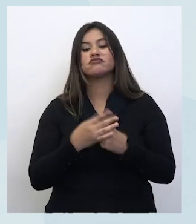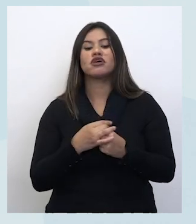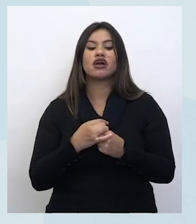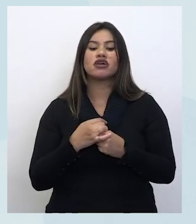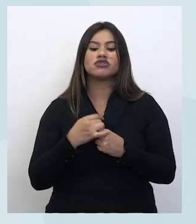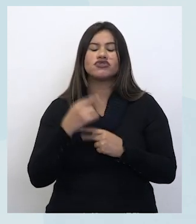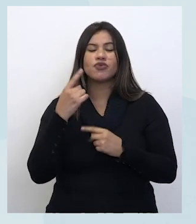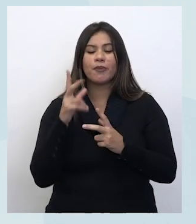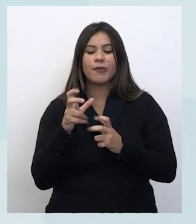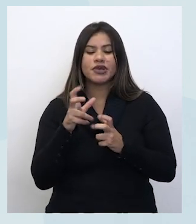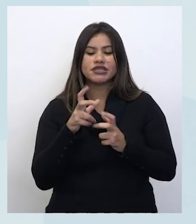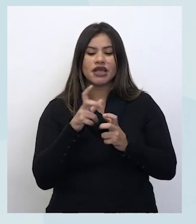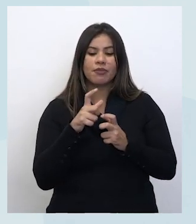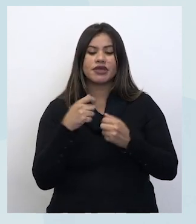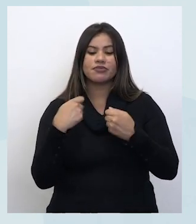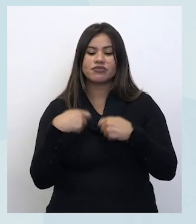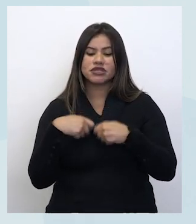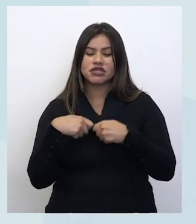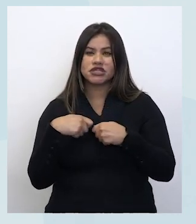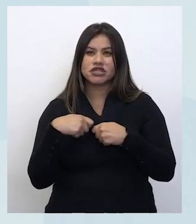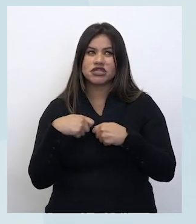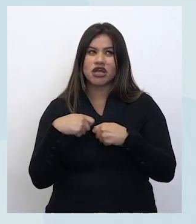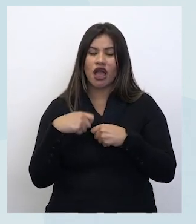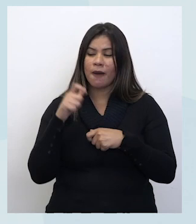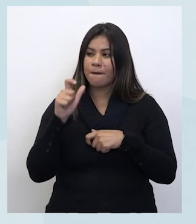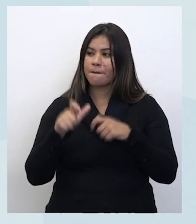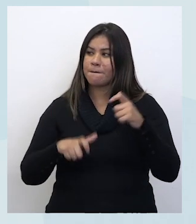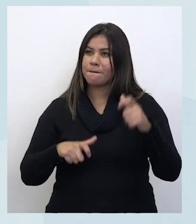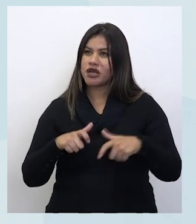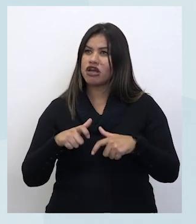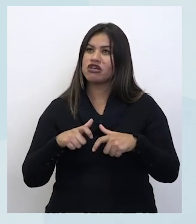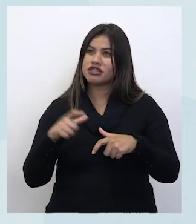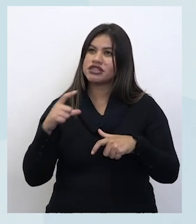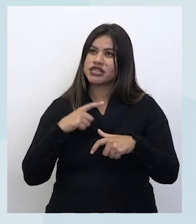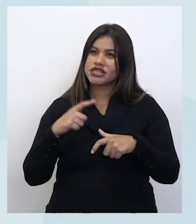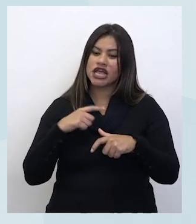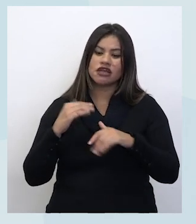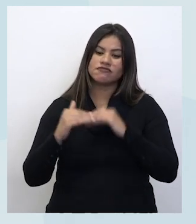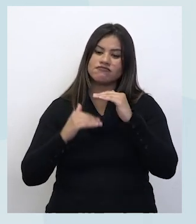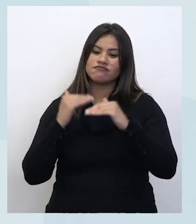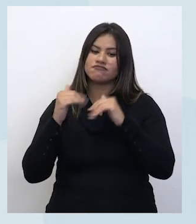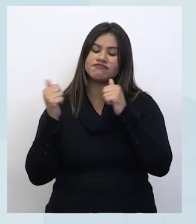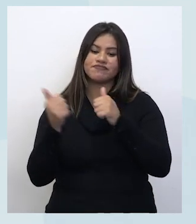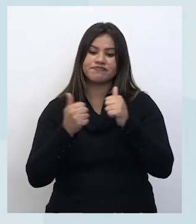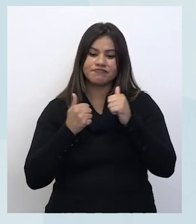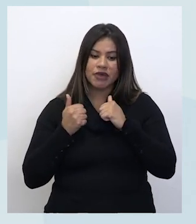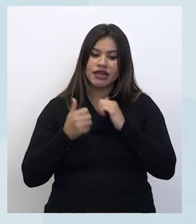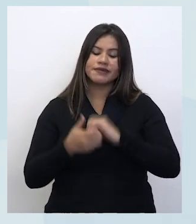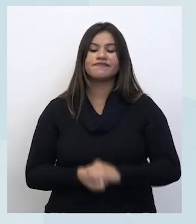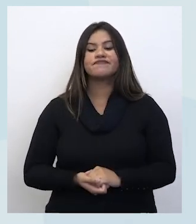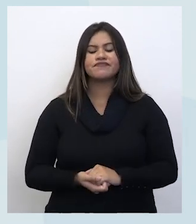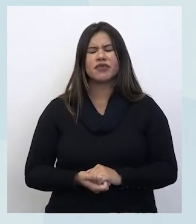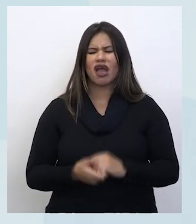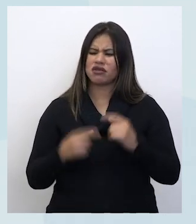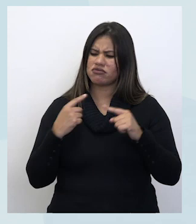vai perceber que a gente vai encontrar uma pessoa que tem plenamente essa competência desenvolvida. Então, por que a gente faz a leitura